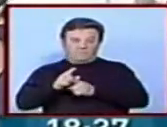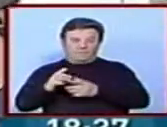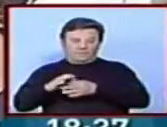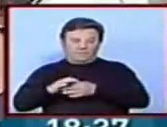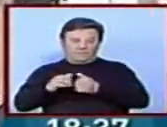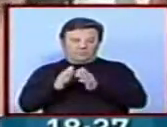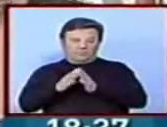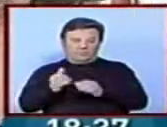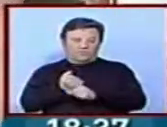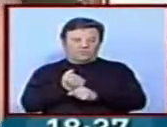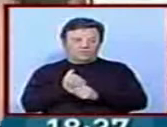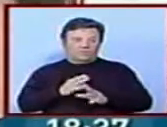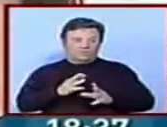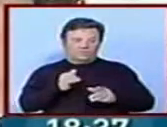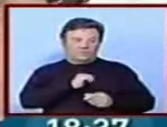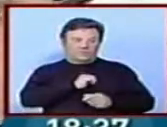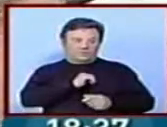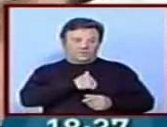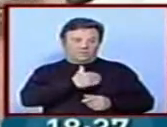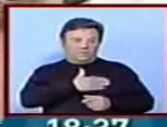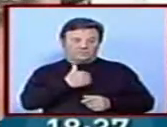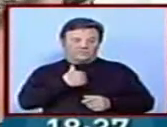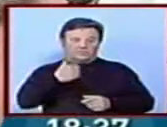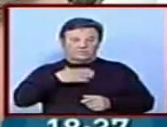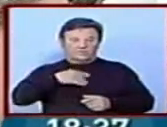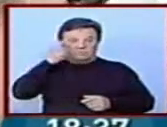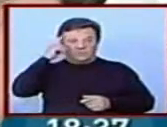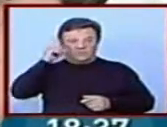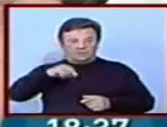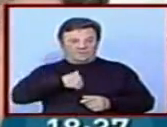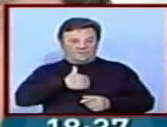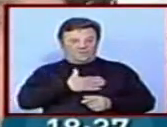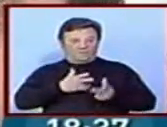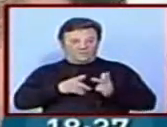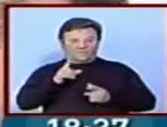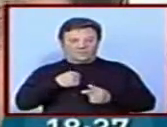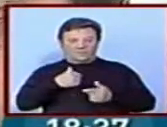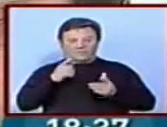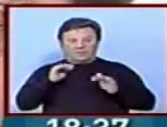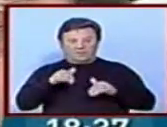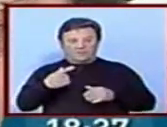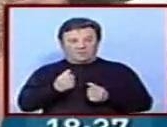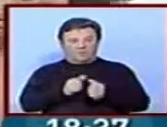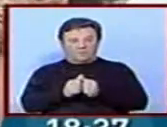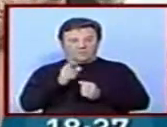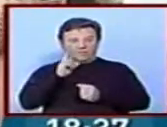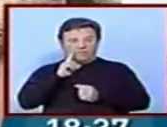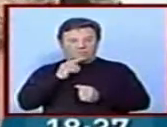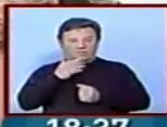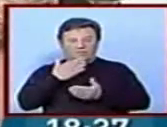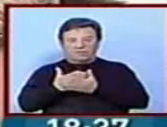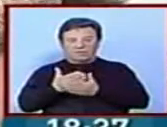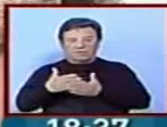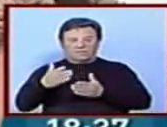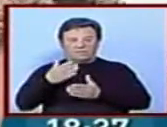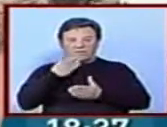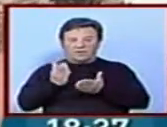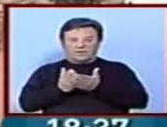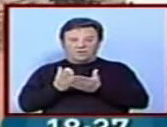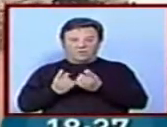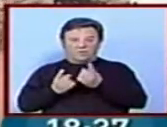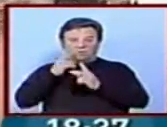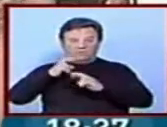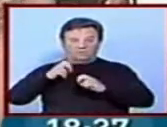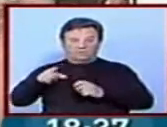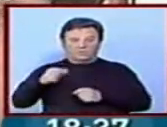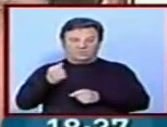todas as atividades desenvolvidas pela empresa e gostamos de pensar que também a empresa acaba por ter um papel importante para grande parte dos alunos e alguns